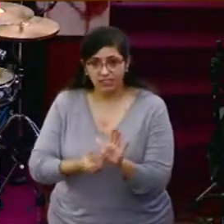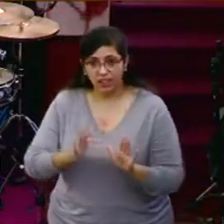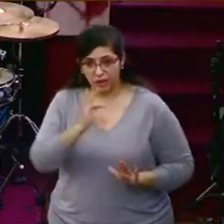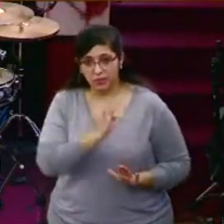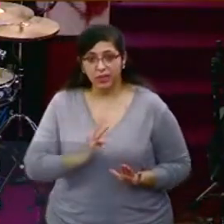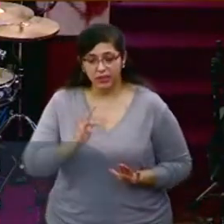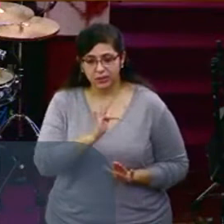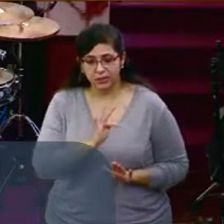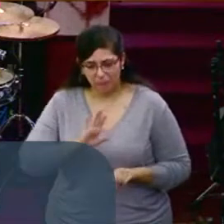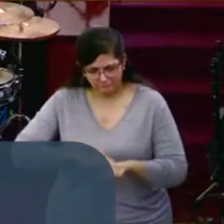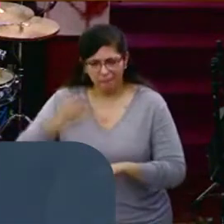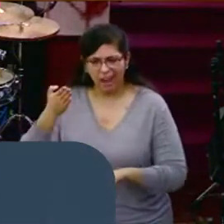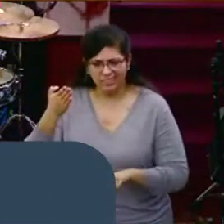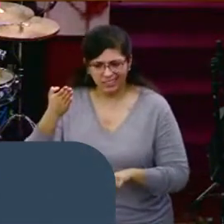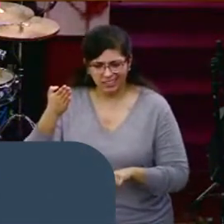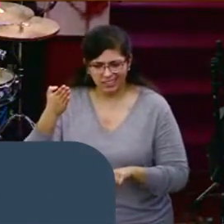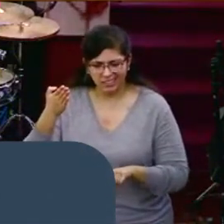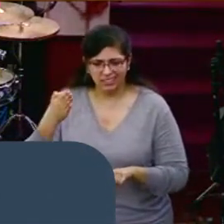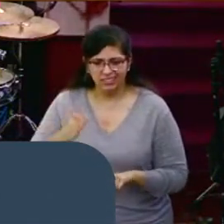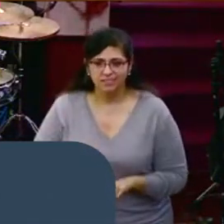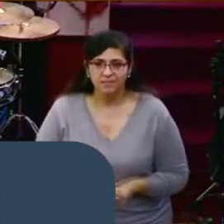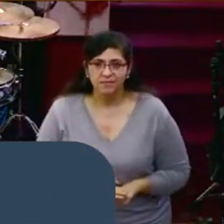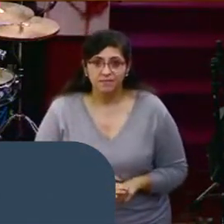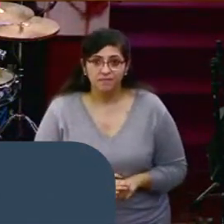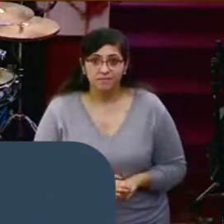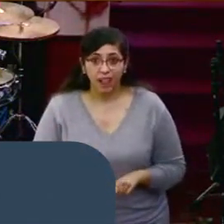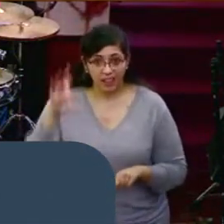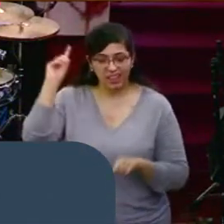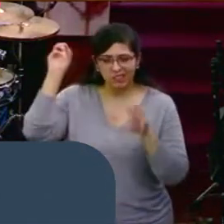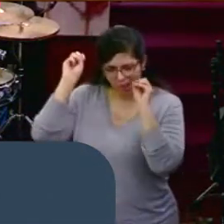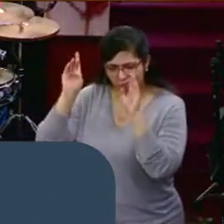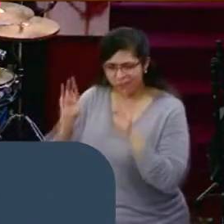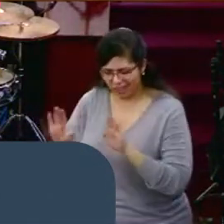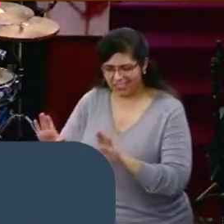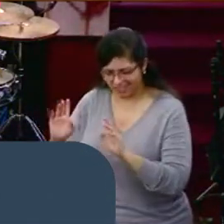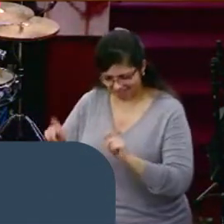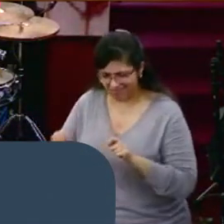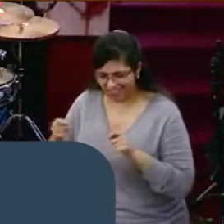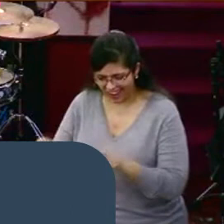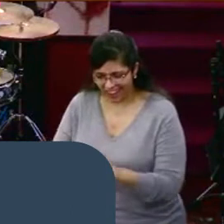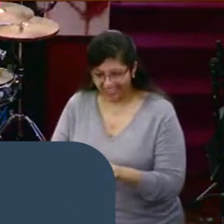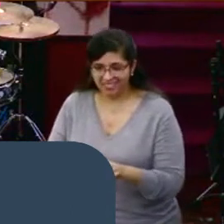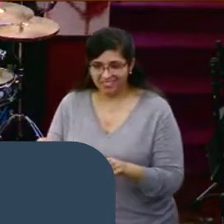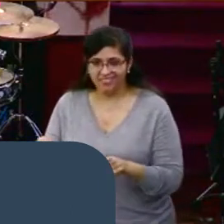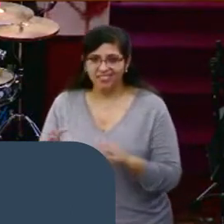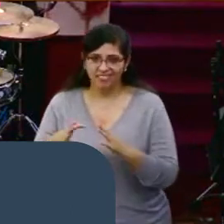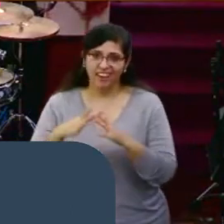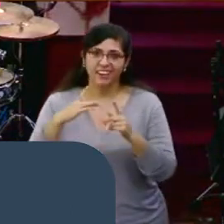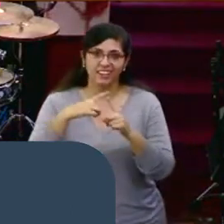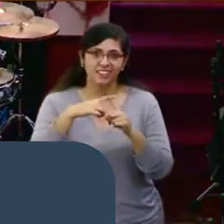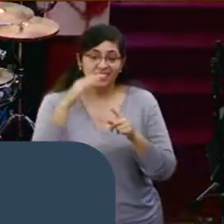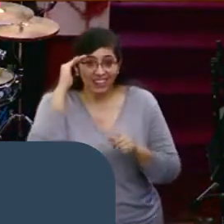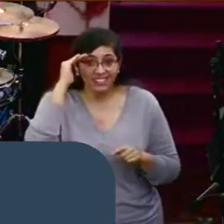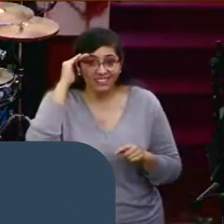extremamente maior a realidade da provisão creio em deus deus está dando a provisão para essa igreja